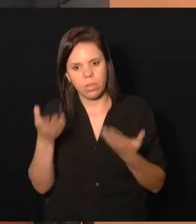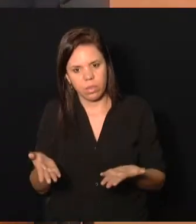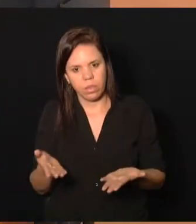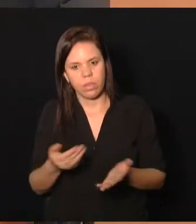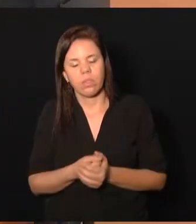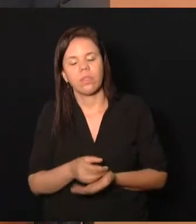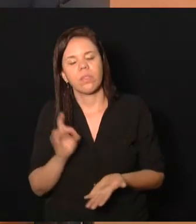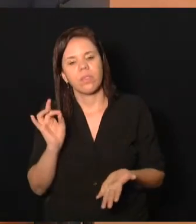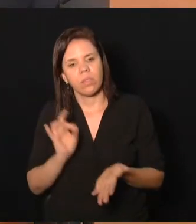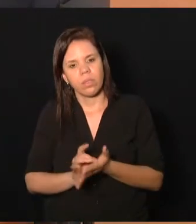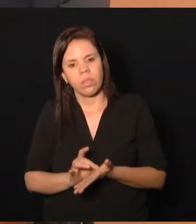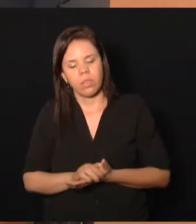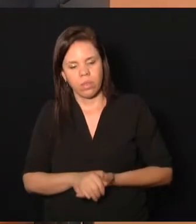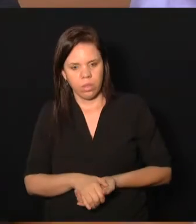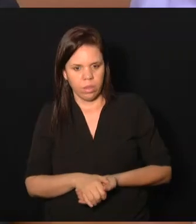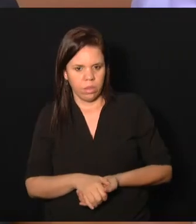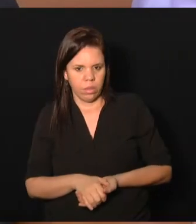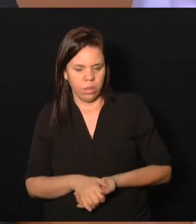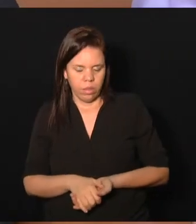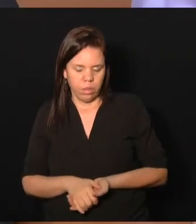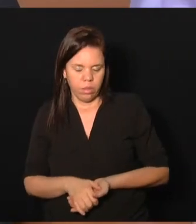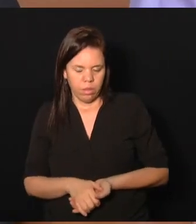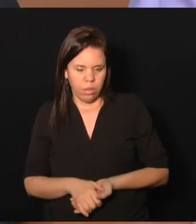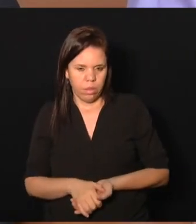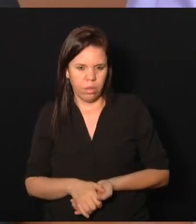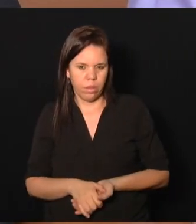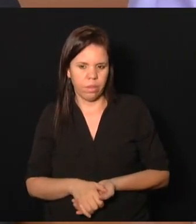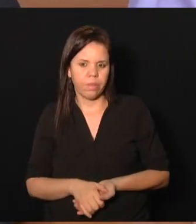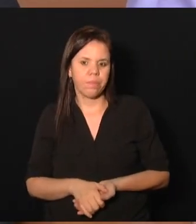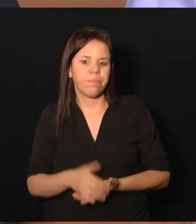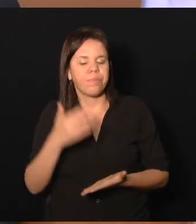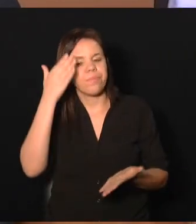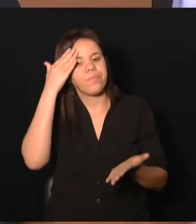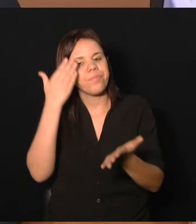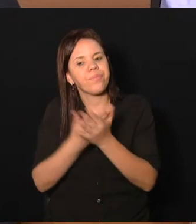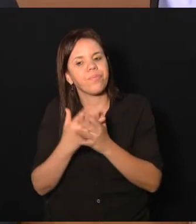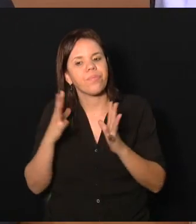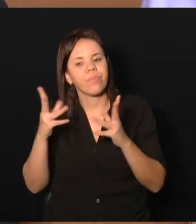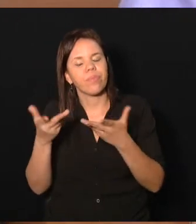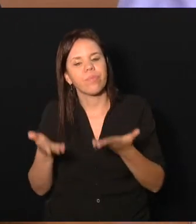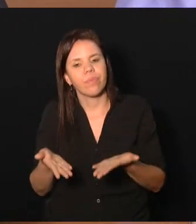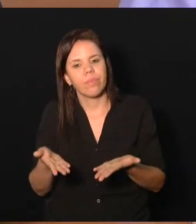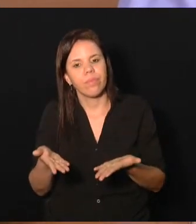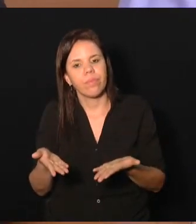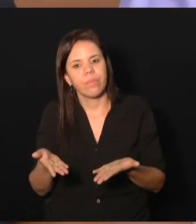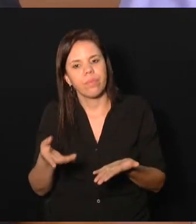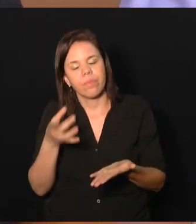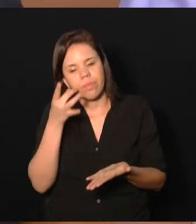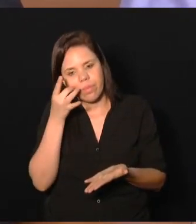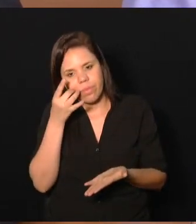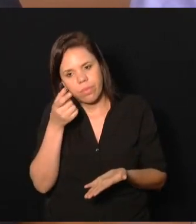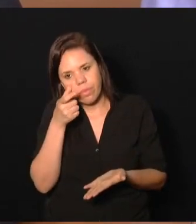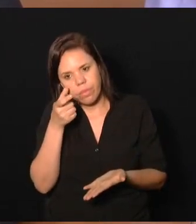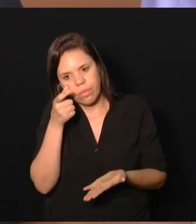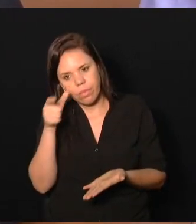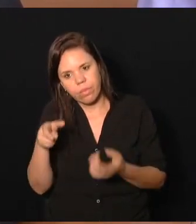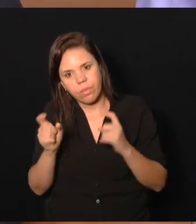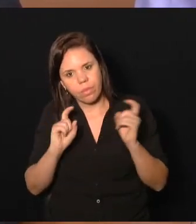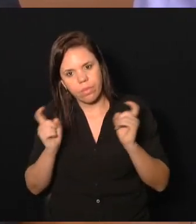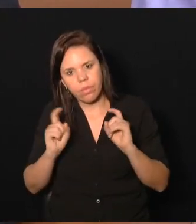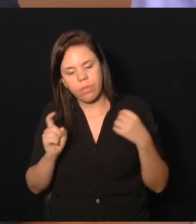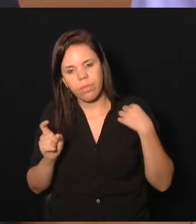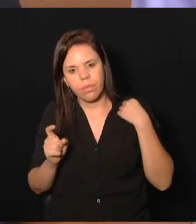na realidade, eu vejo assim, eu acredito que todos aqui que presenciaram essa reunião